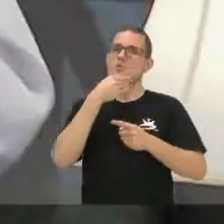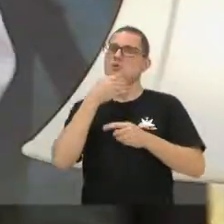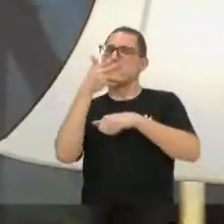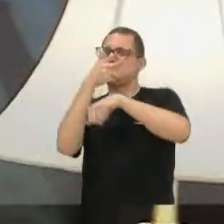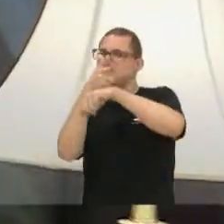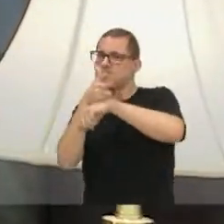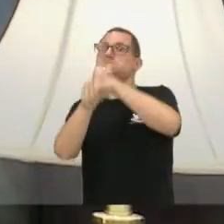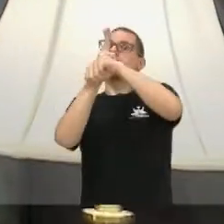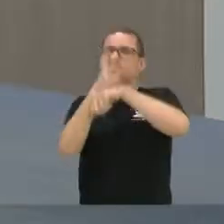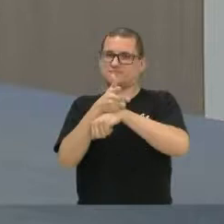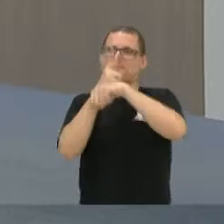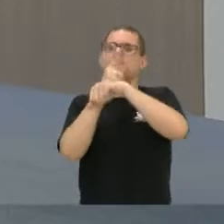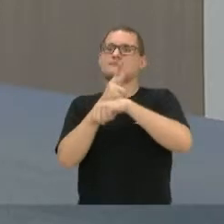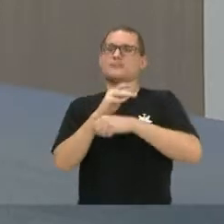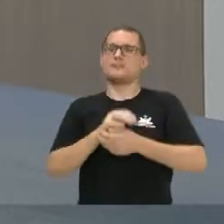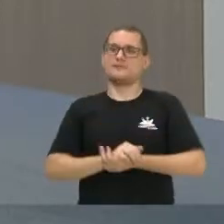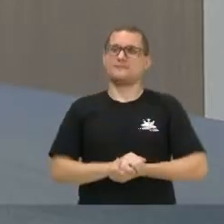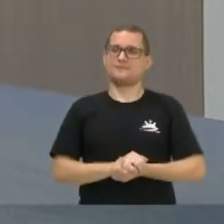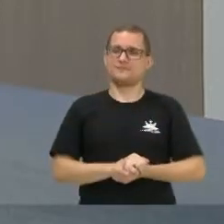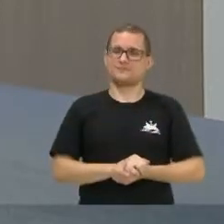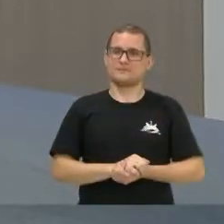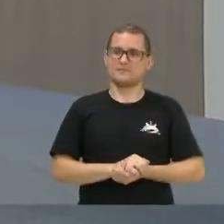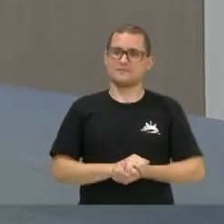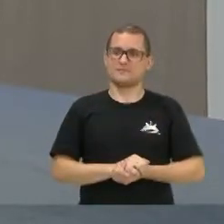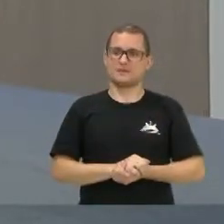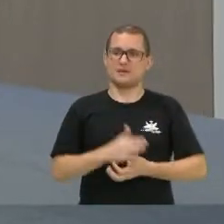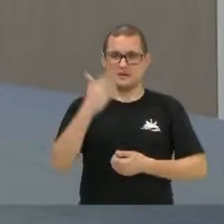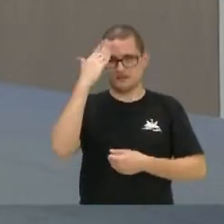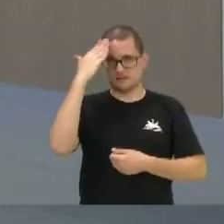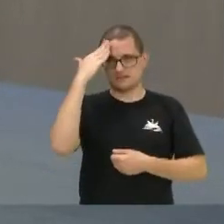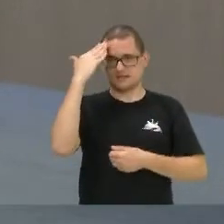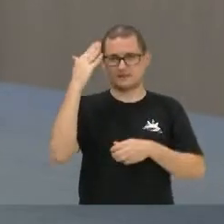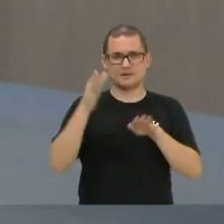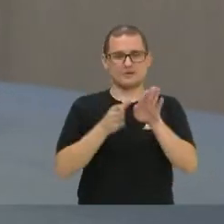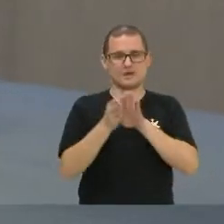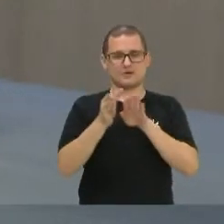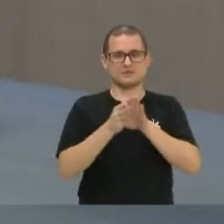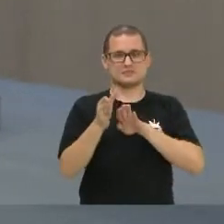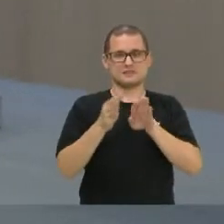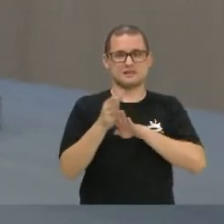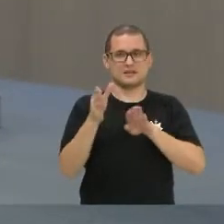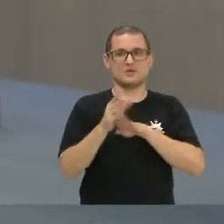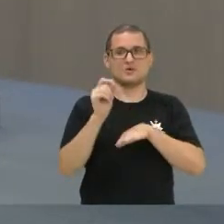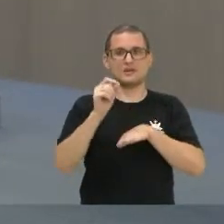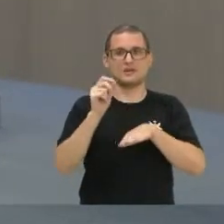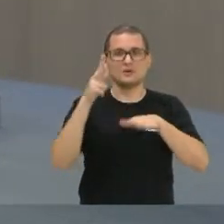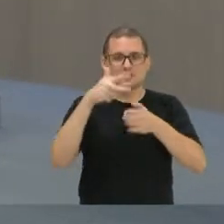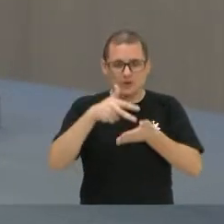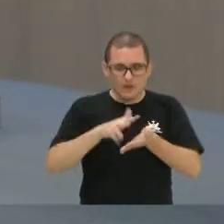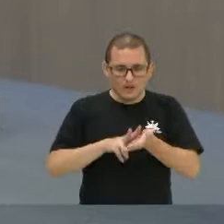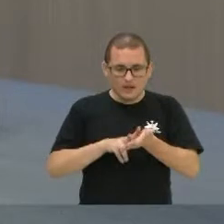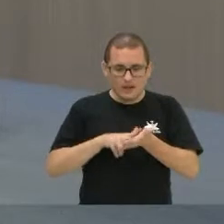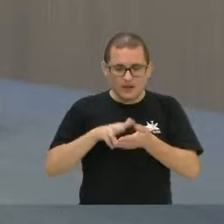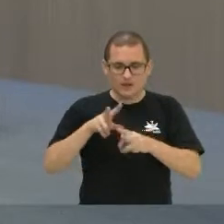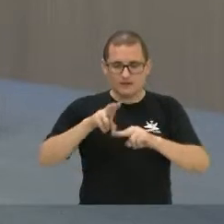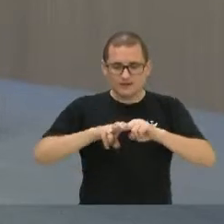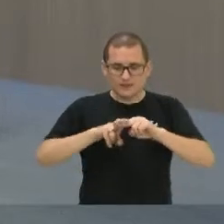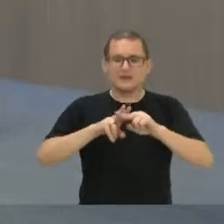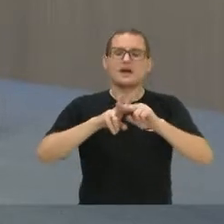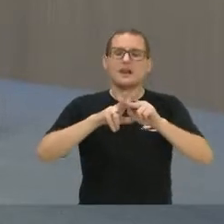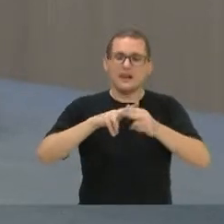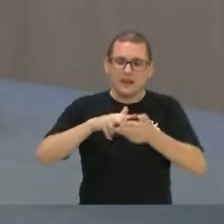mas vocês me perdoam e sabe é que orientaram quando levanta levanta devagar eu sempre